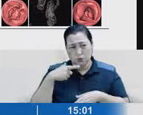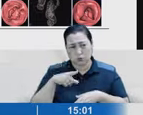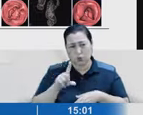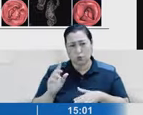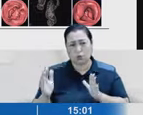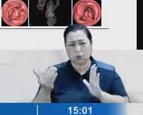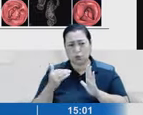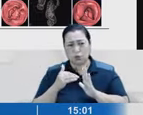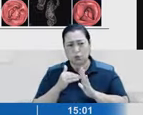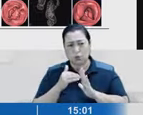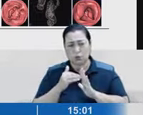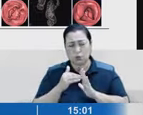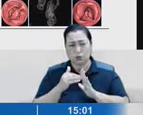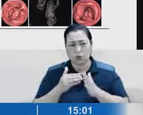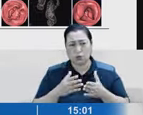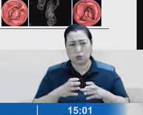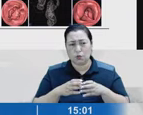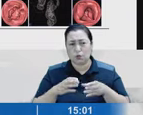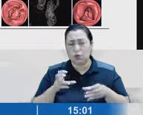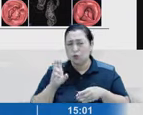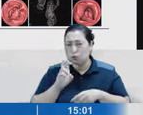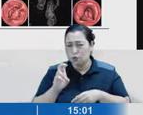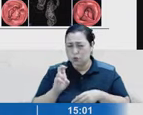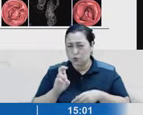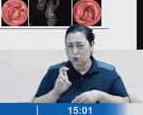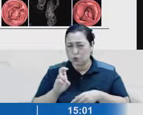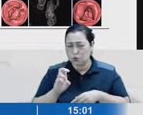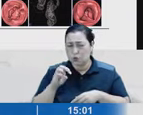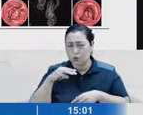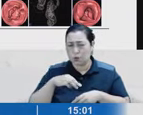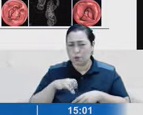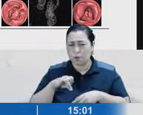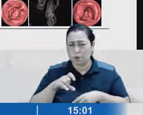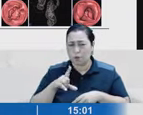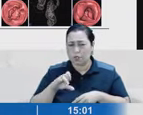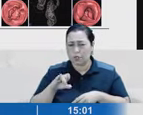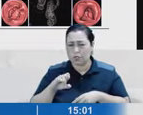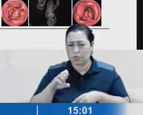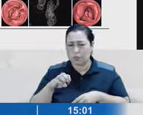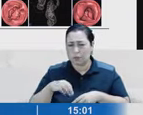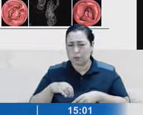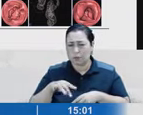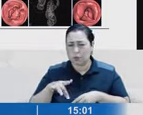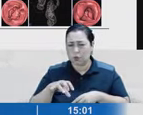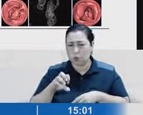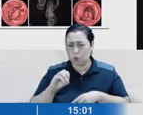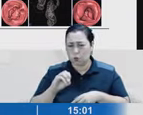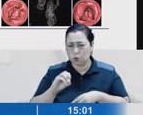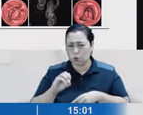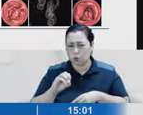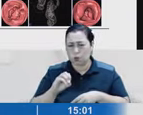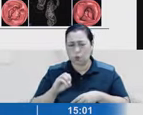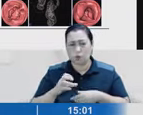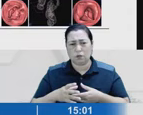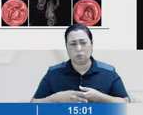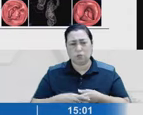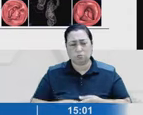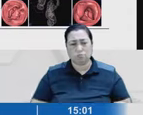Consegue até maiores que 5 milímetros. Né? Ela tem esse poder de identificação. Né?